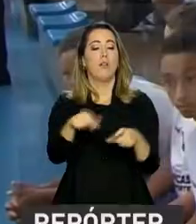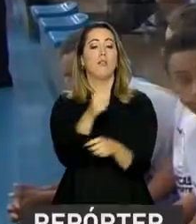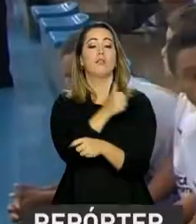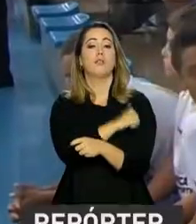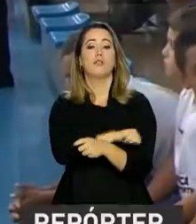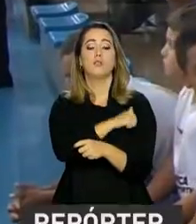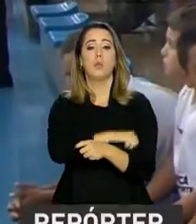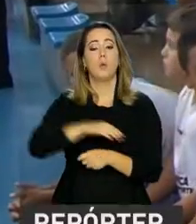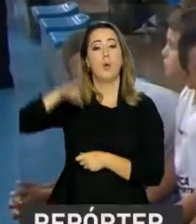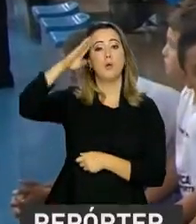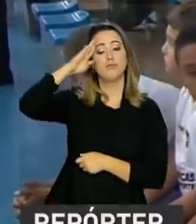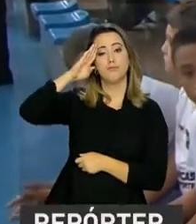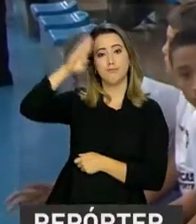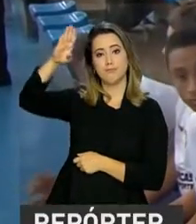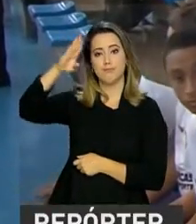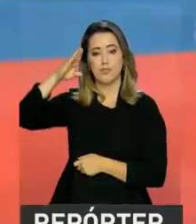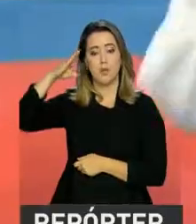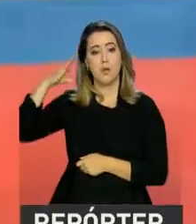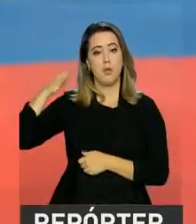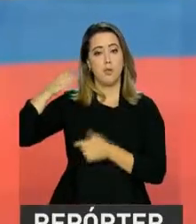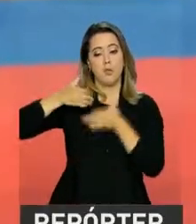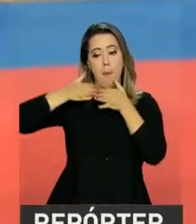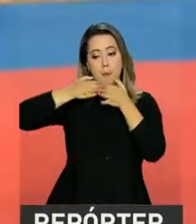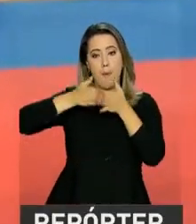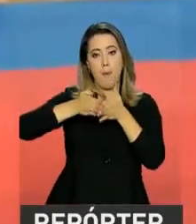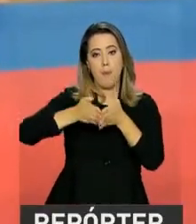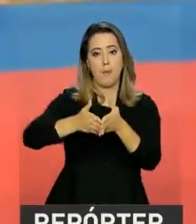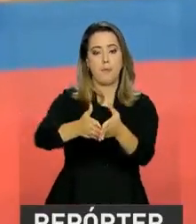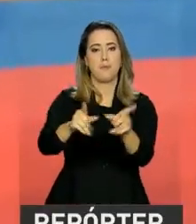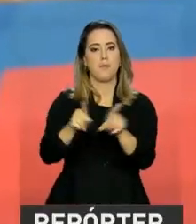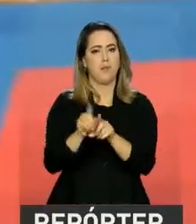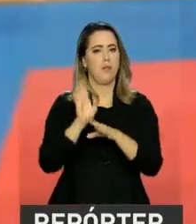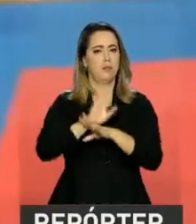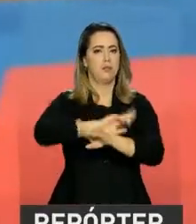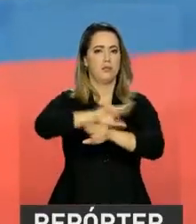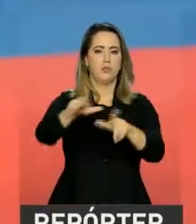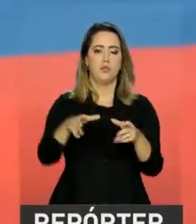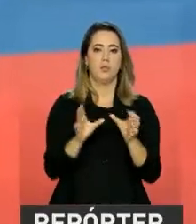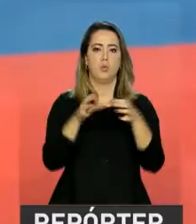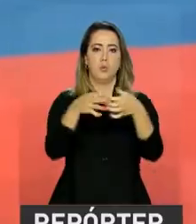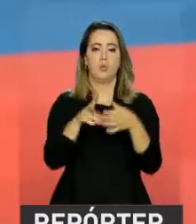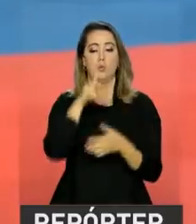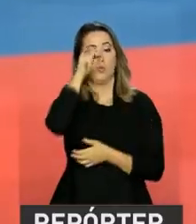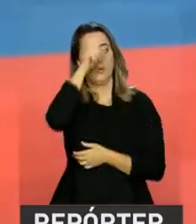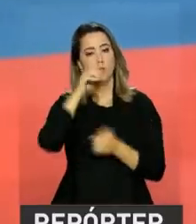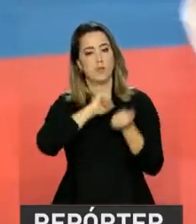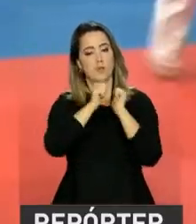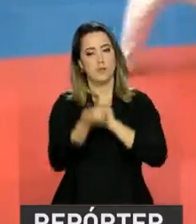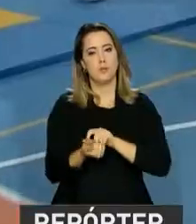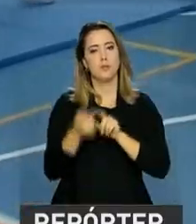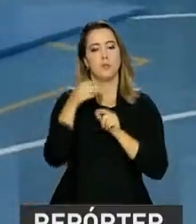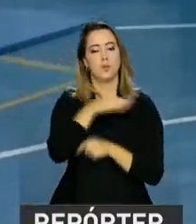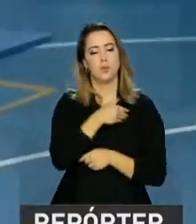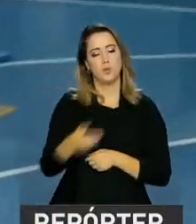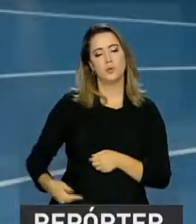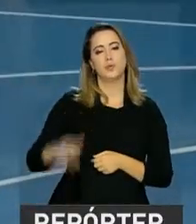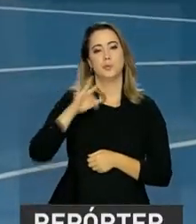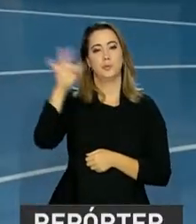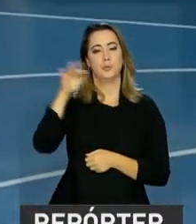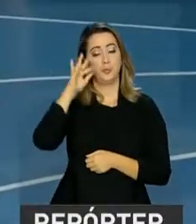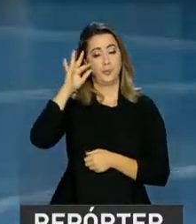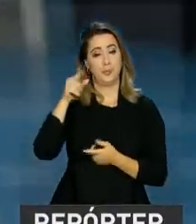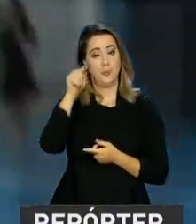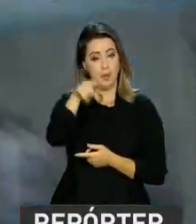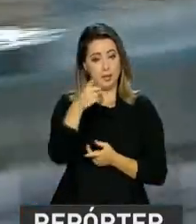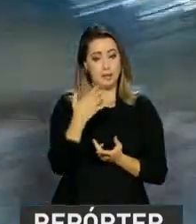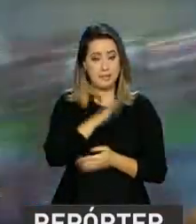Nunes, da Marinha, no Rio de Janeiro. Muitas delas têm apoio do programa Forças no Esporte, do governo federal. Para essas crianças,